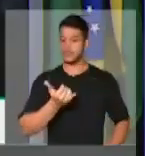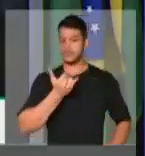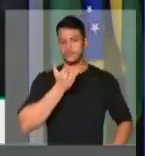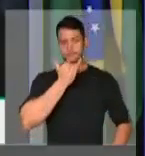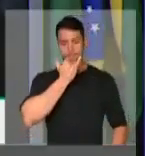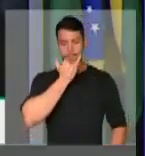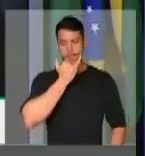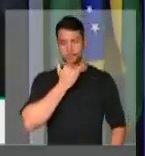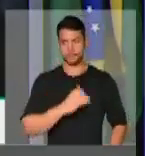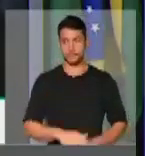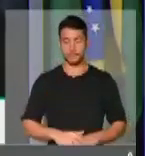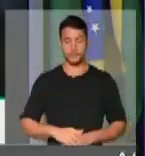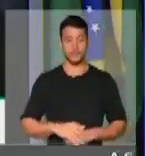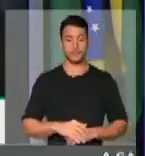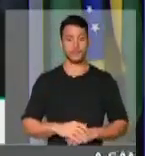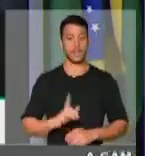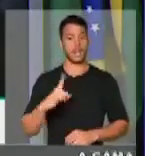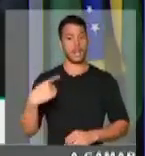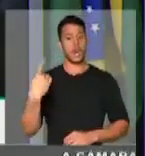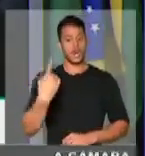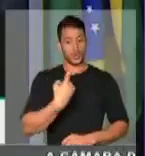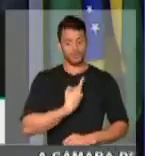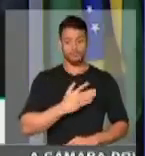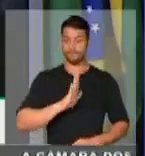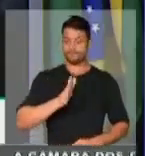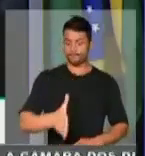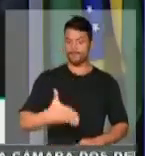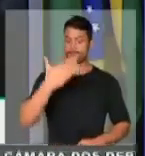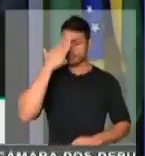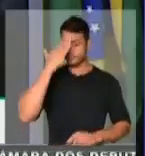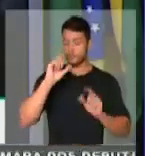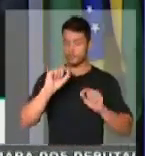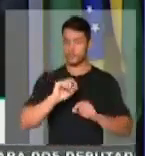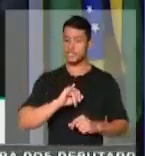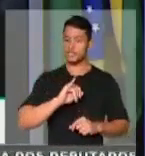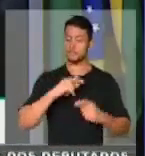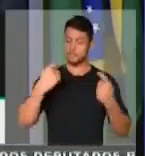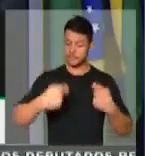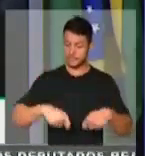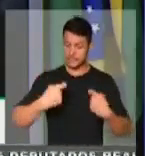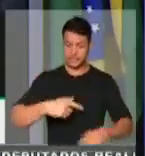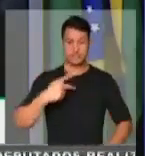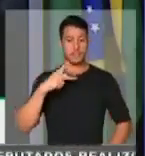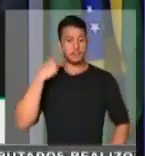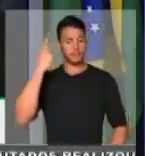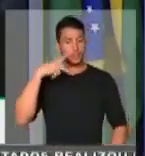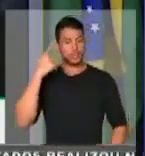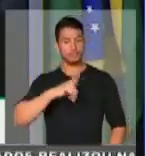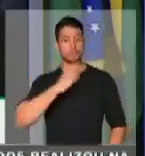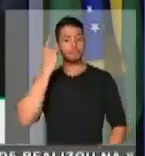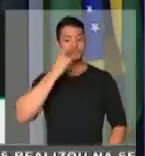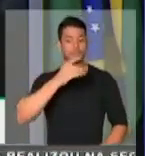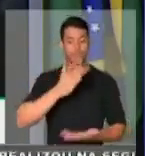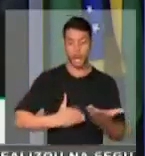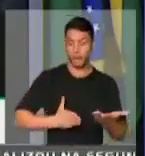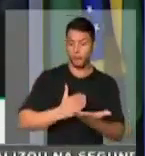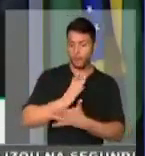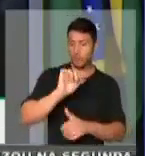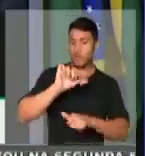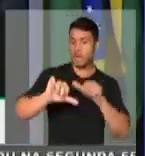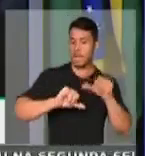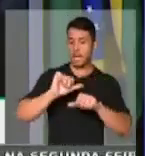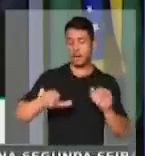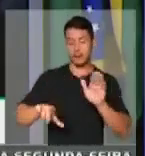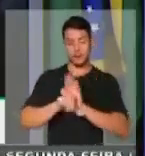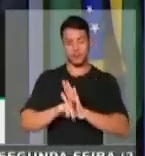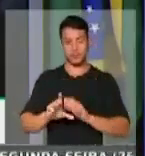país. Todos aqui sabemos que é preciso uma boa política para a aprovação da reforma. A reforma é necessária,